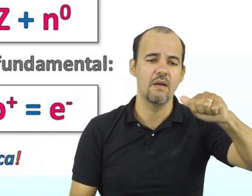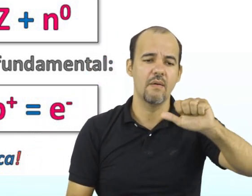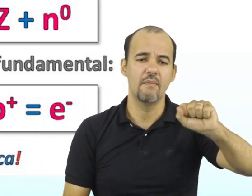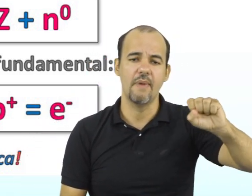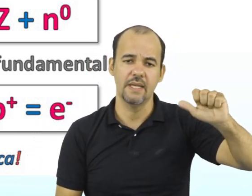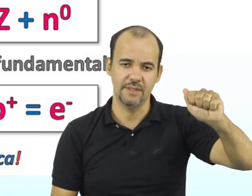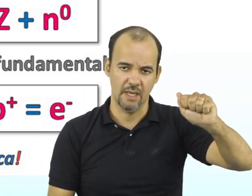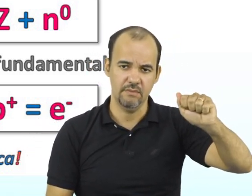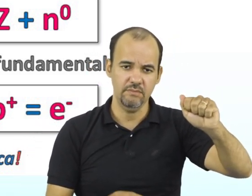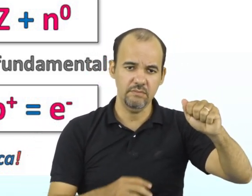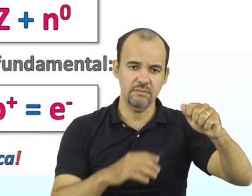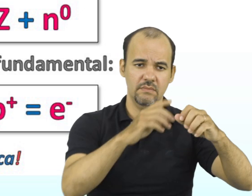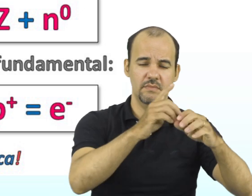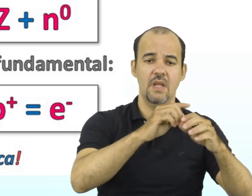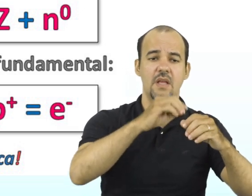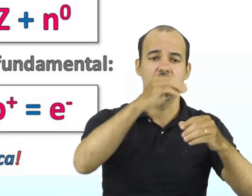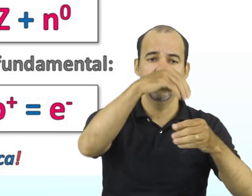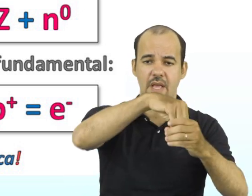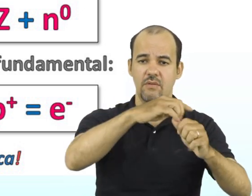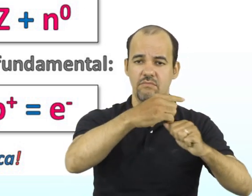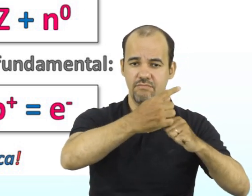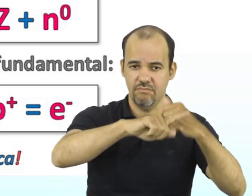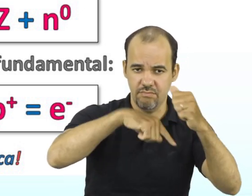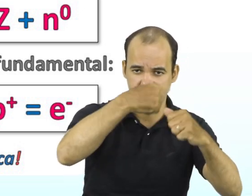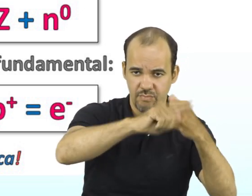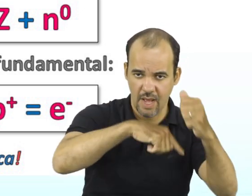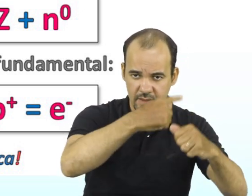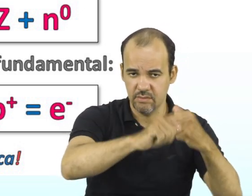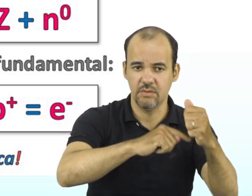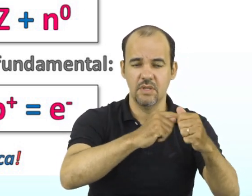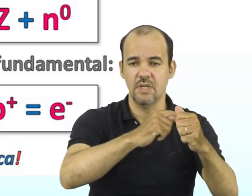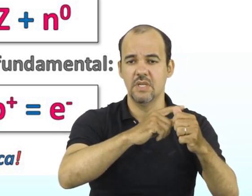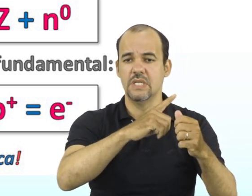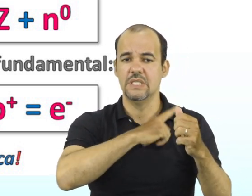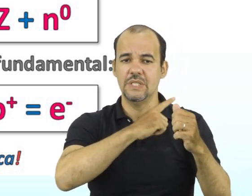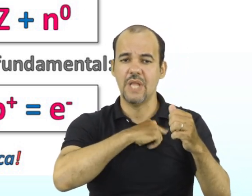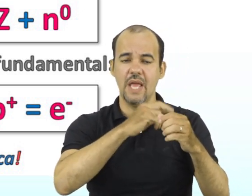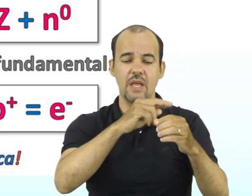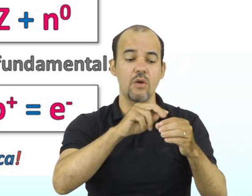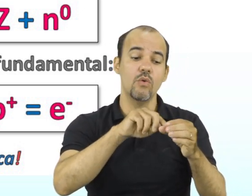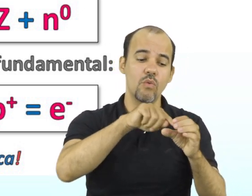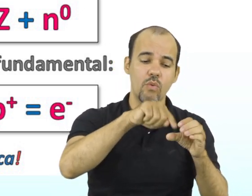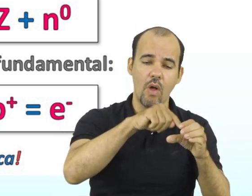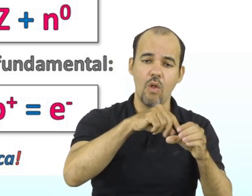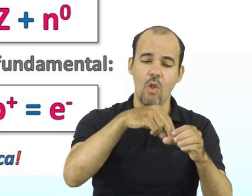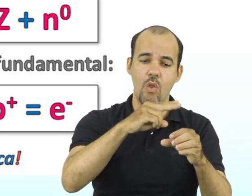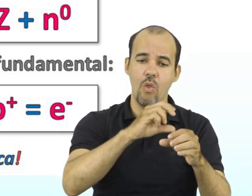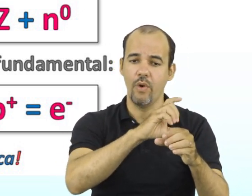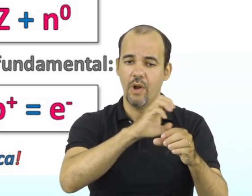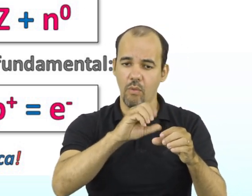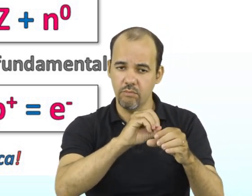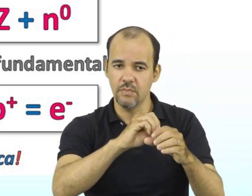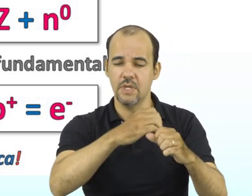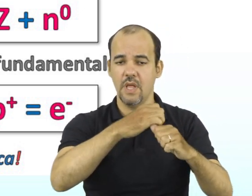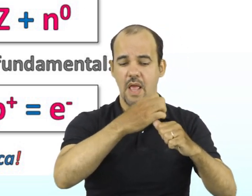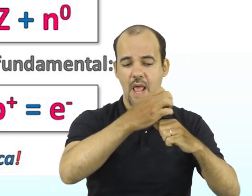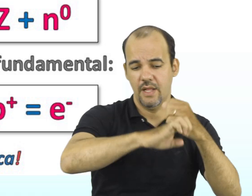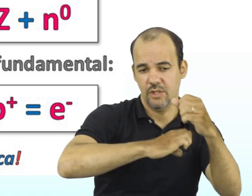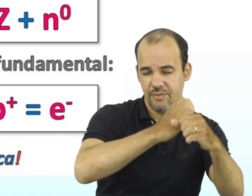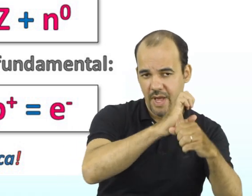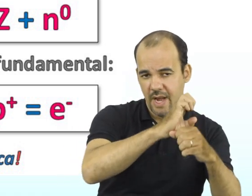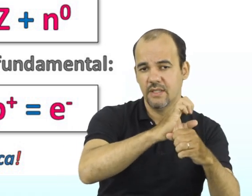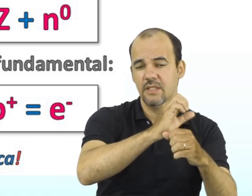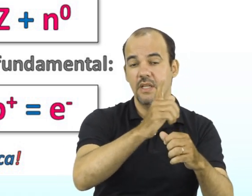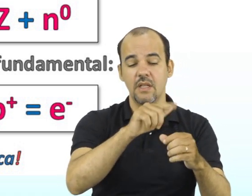nós dizemos que em um átomo, lembra daquele átomo que você viu agora há pouco? Tem o núcleo e tem a eletrosfera. Nós dizemos